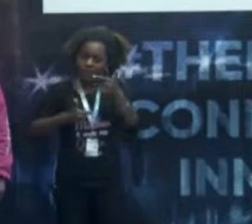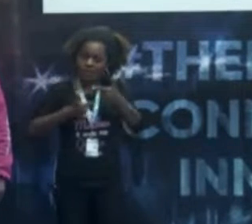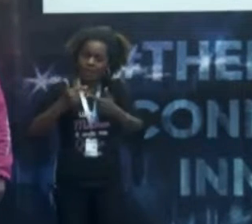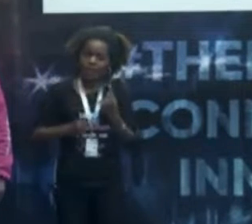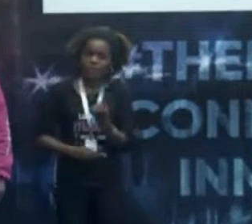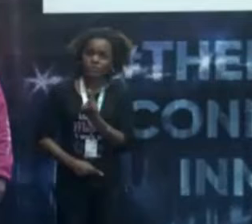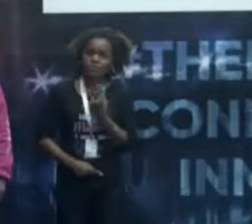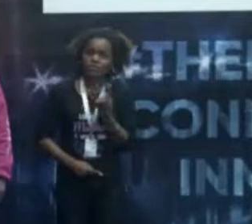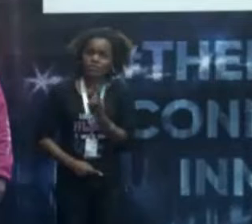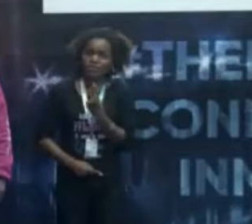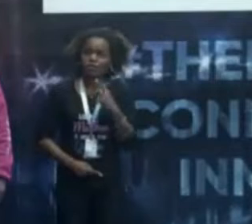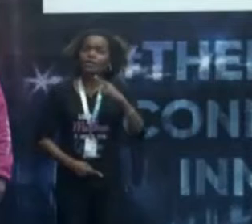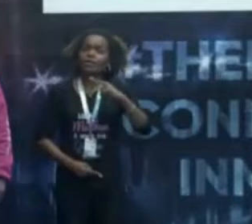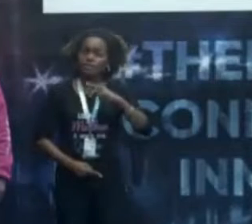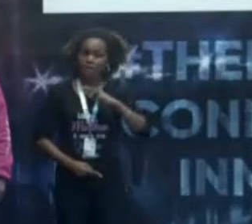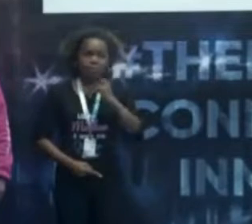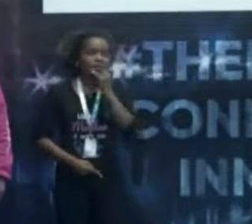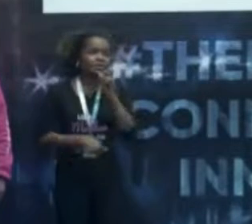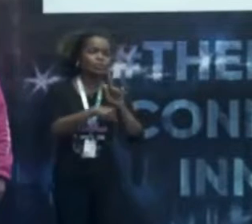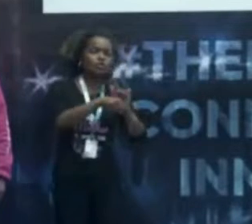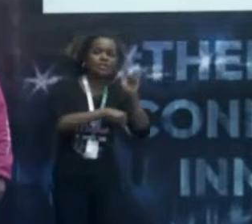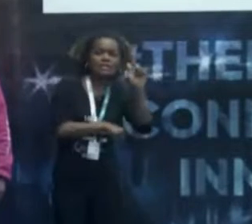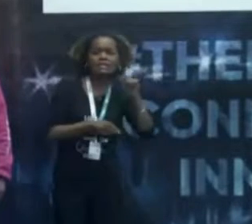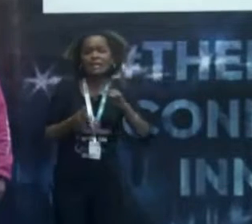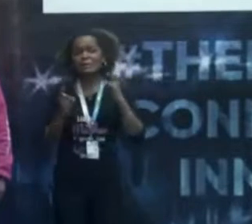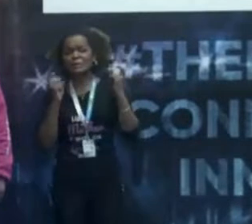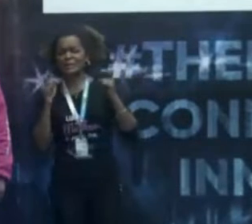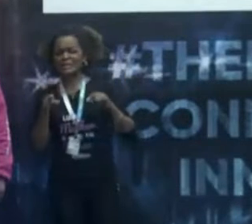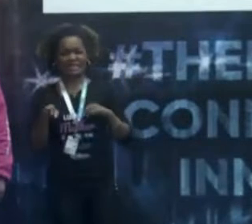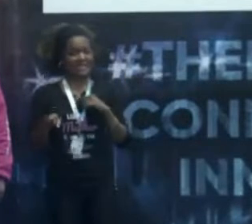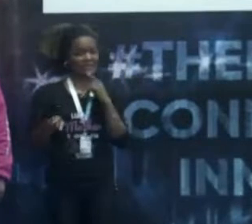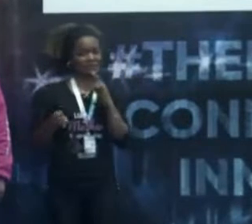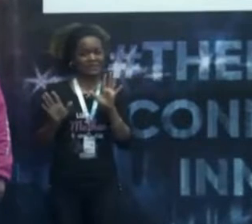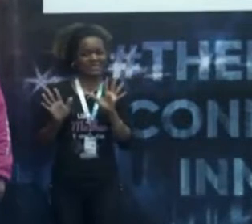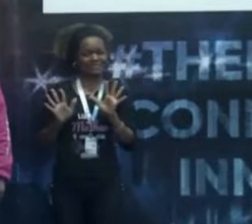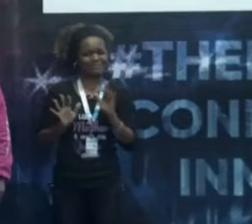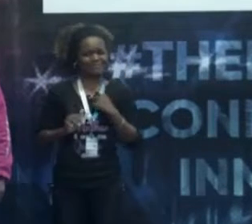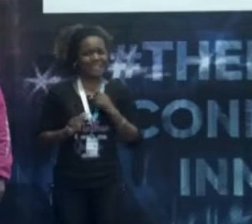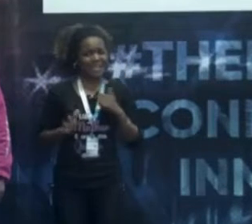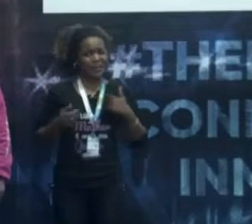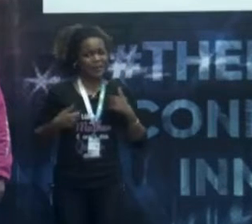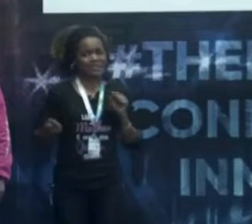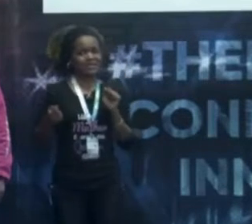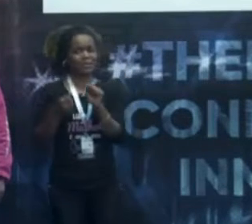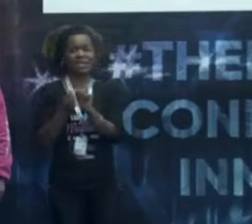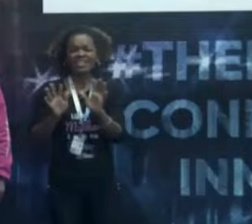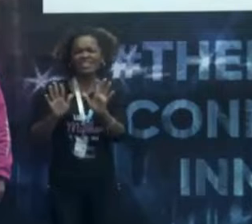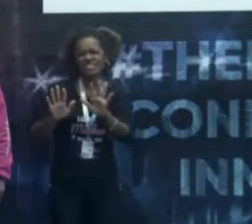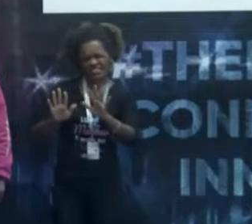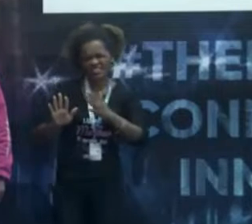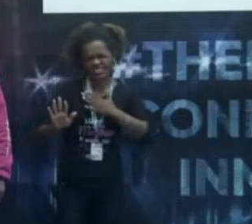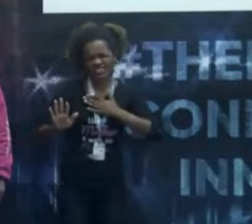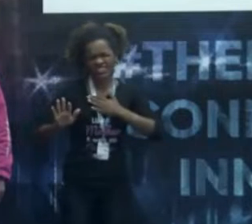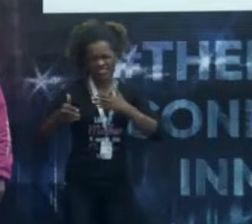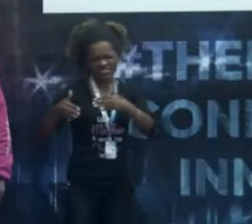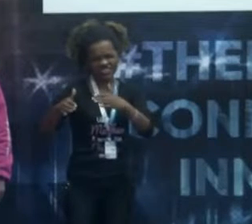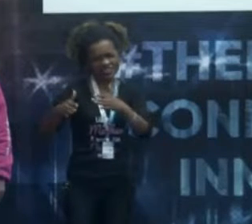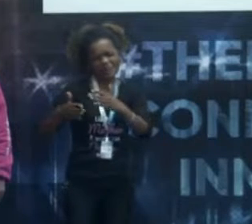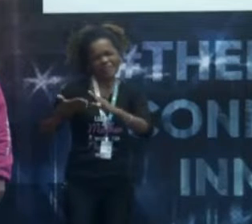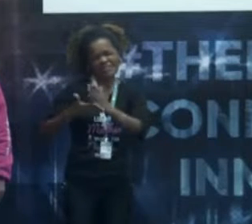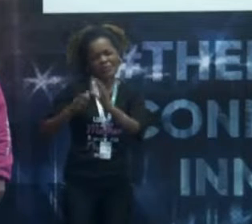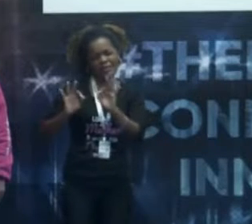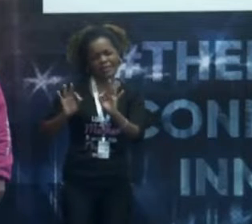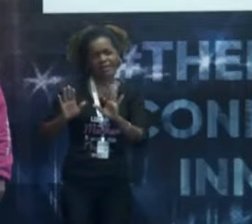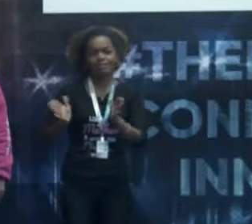Existe um microgerenciamento, existe a preocupação de que não vai conseguir fazer, então deixa eu ficar perto. Não, deixa que eu faço, para você não se incomodar. Então,